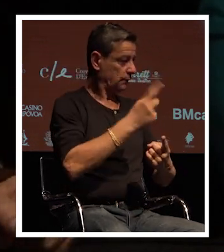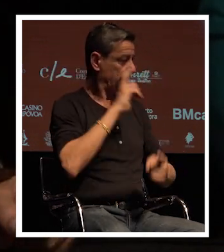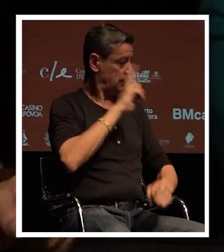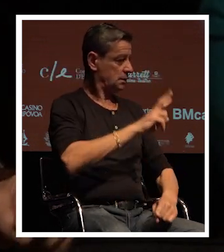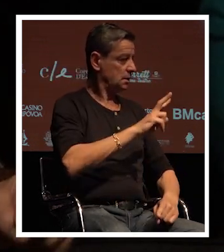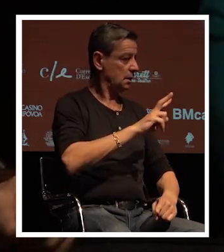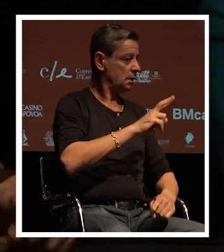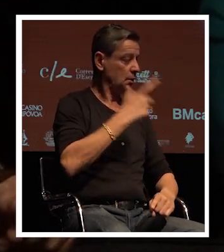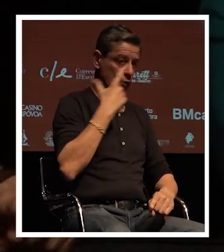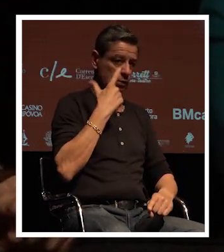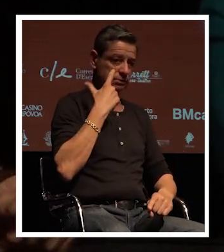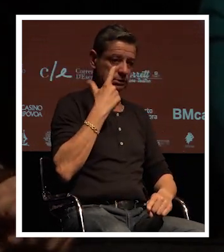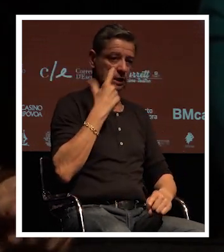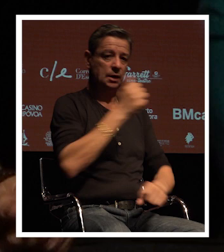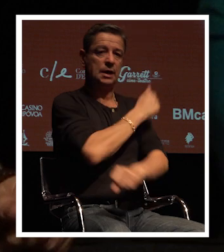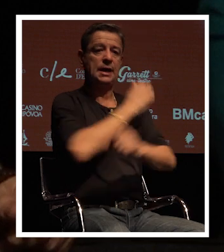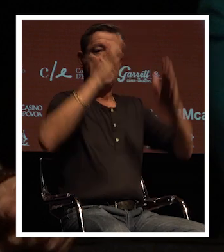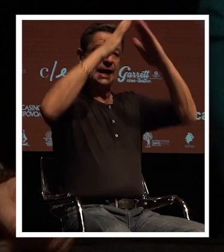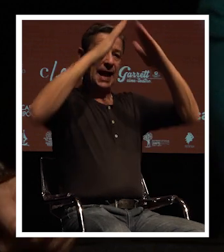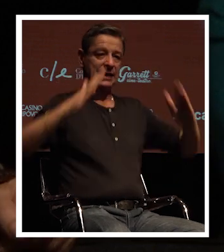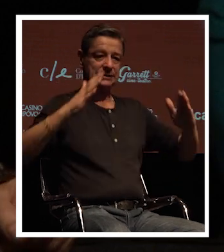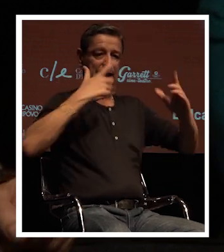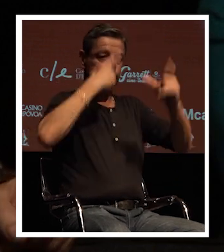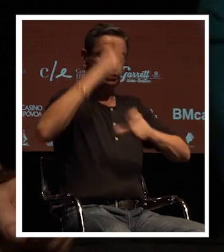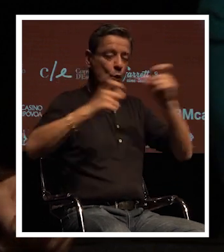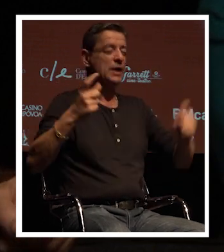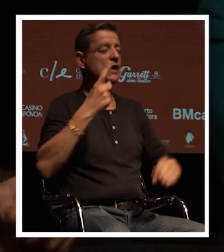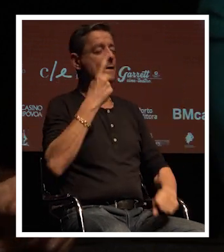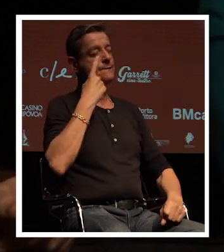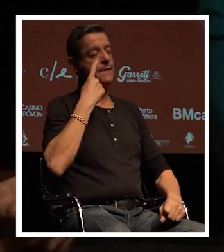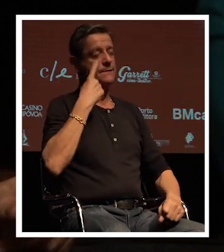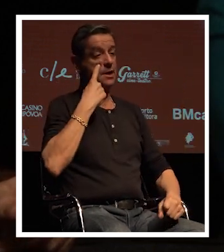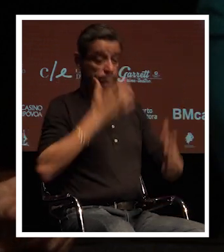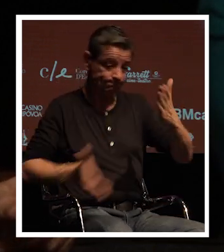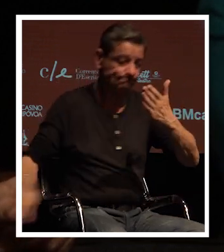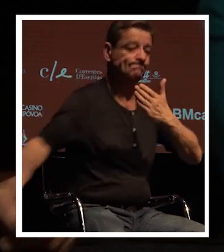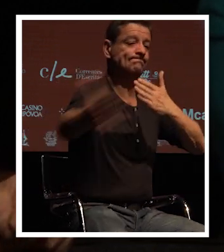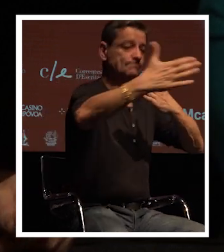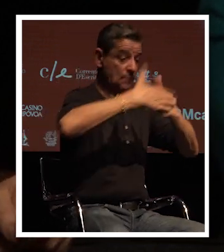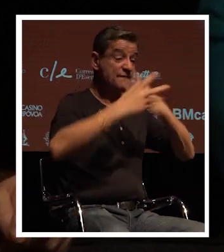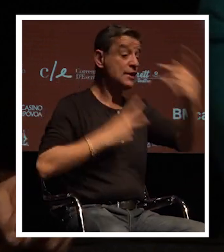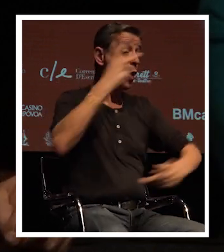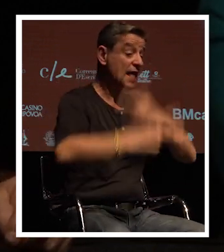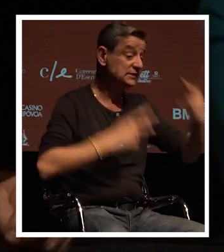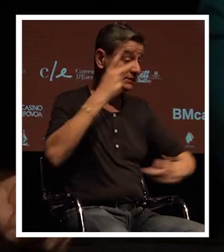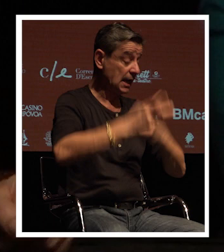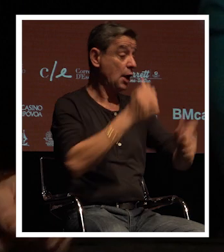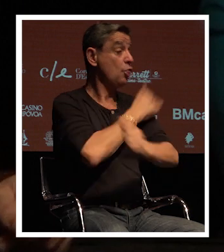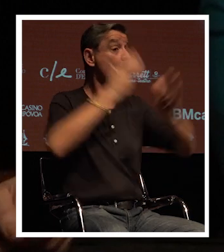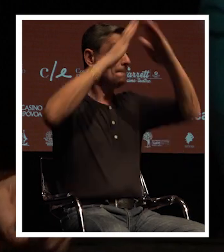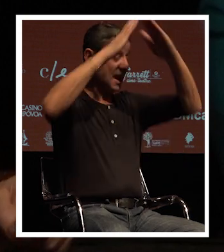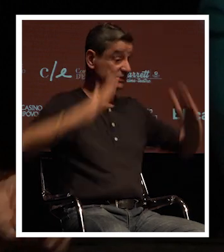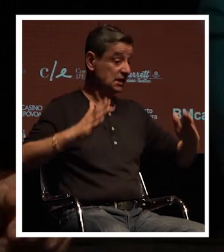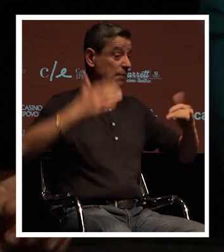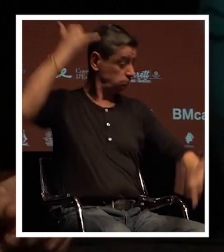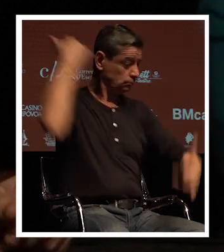vista conhecia a casa onde os Miúdos viviam que fechou felizmente eles próprios vítimas de violência doméstica aquele ciclo